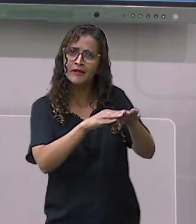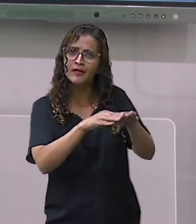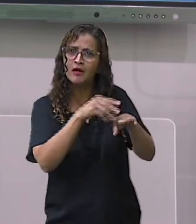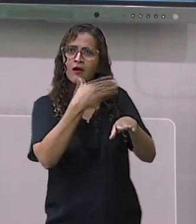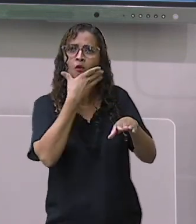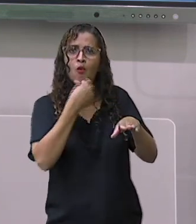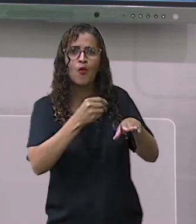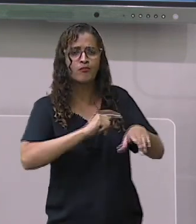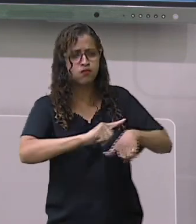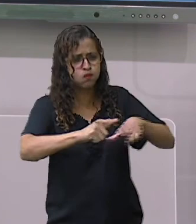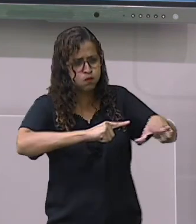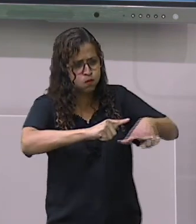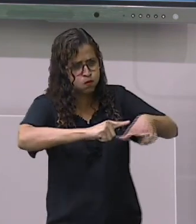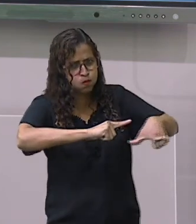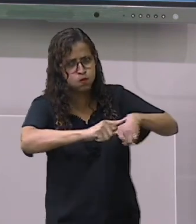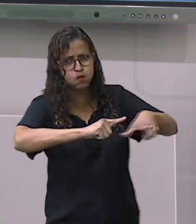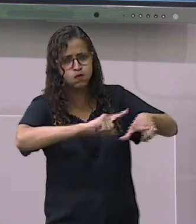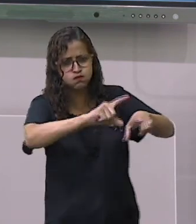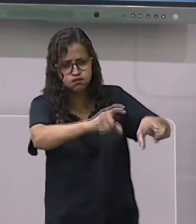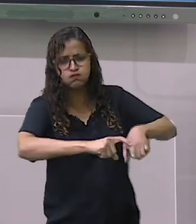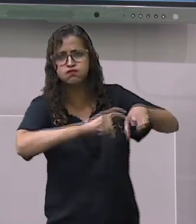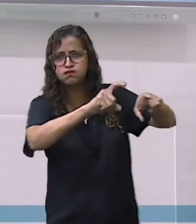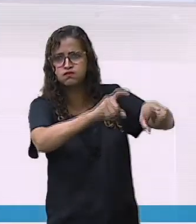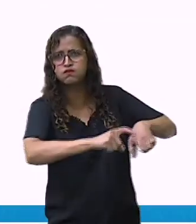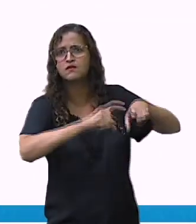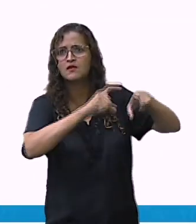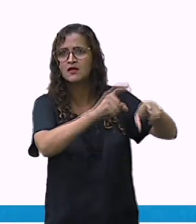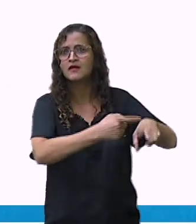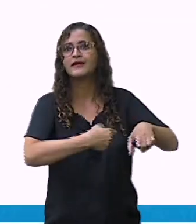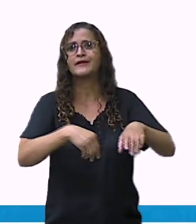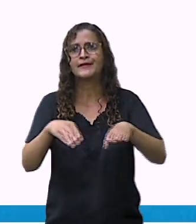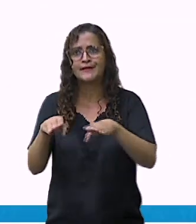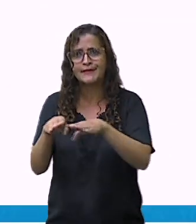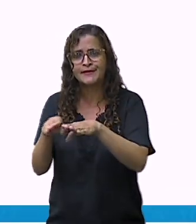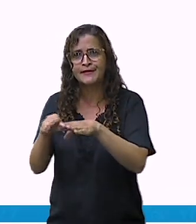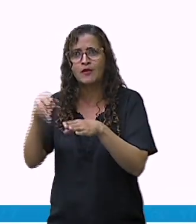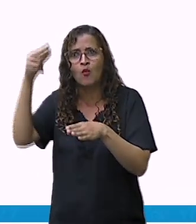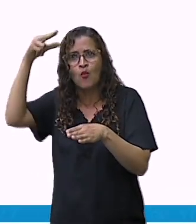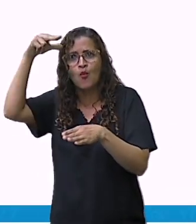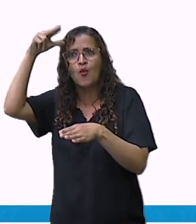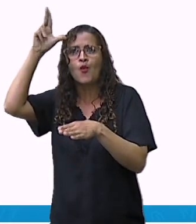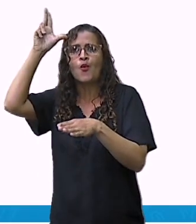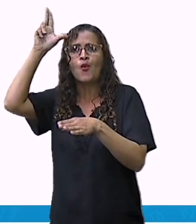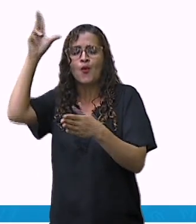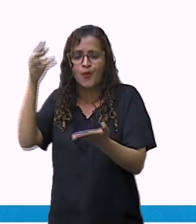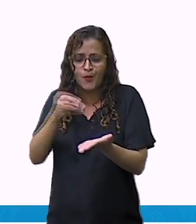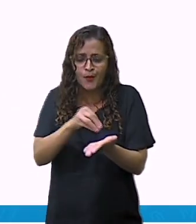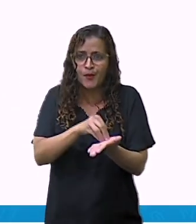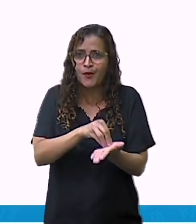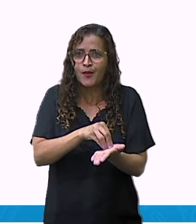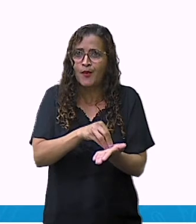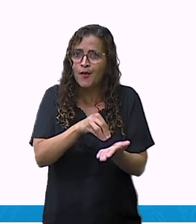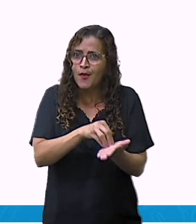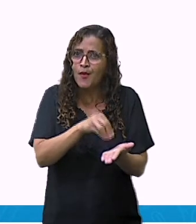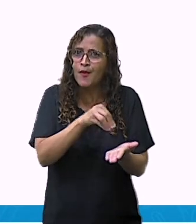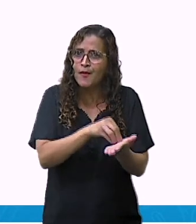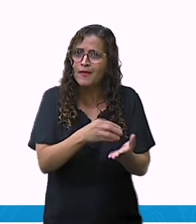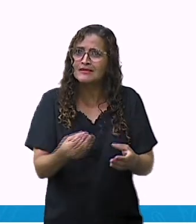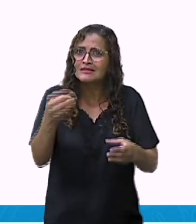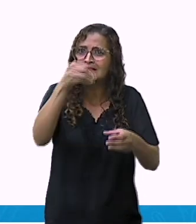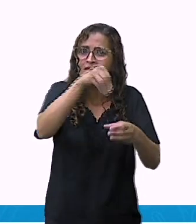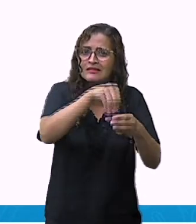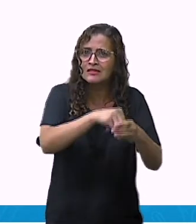peça do jogo de xadrez. Então, vamos lá. Homem que anda a pé, foi o que eu acabei de falar. Cada uma